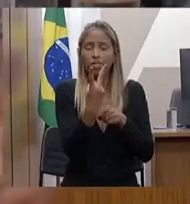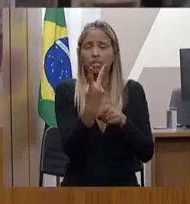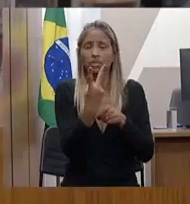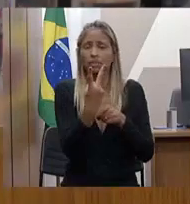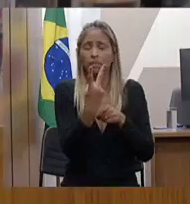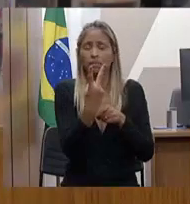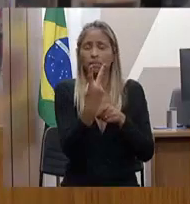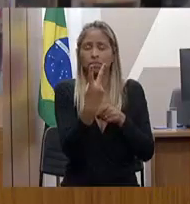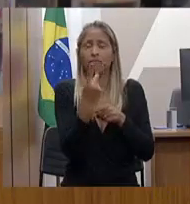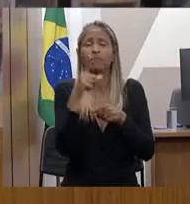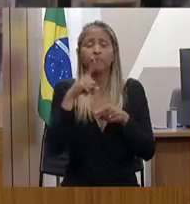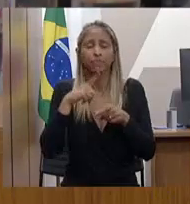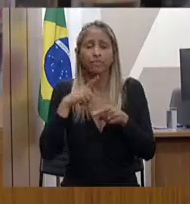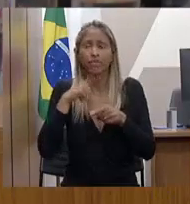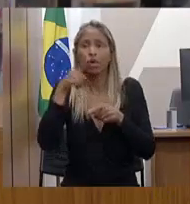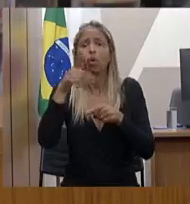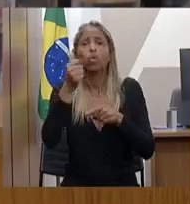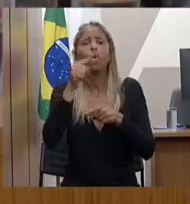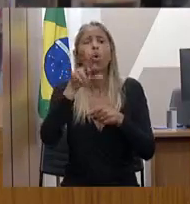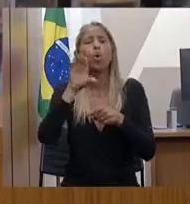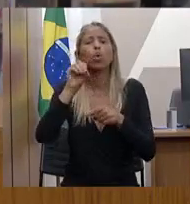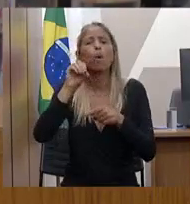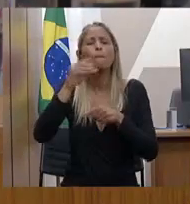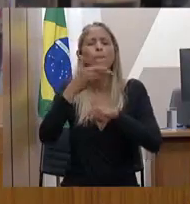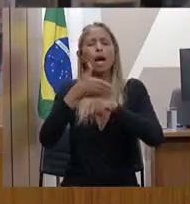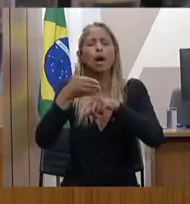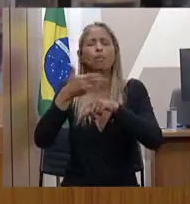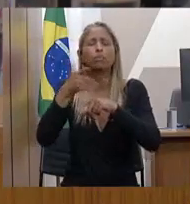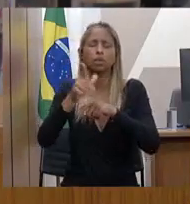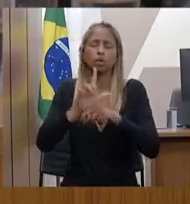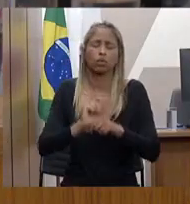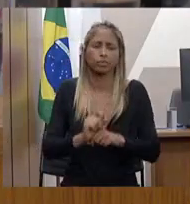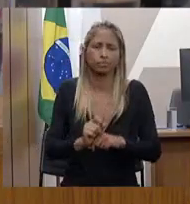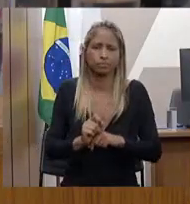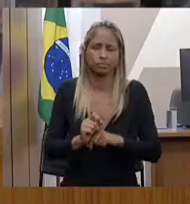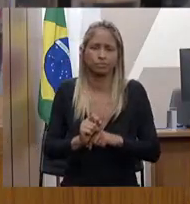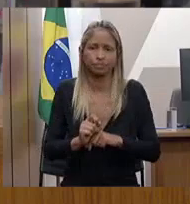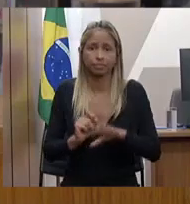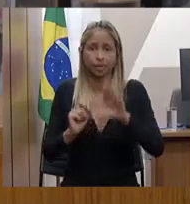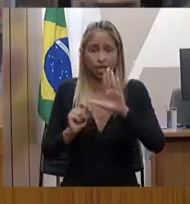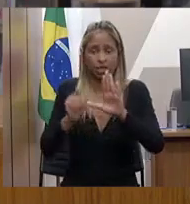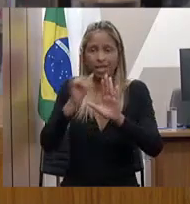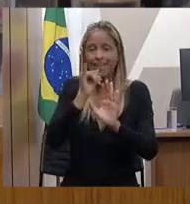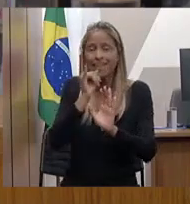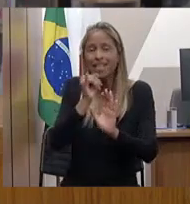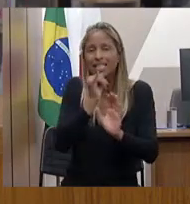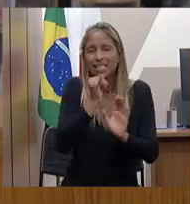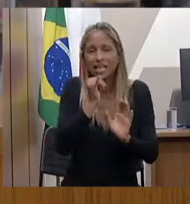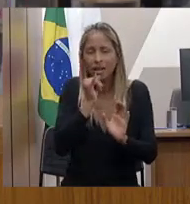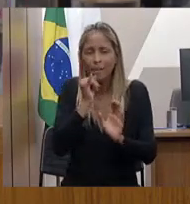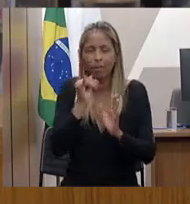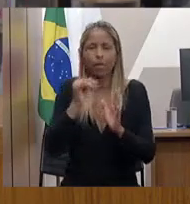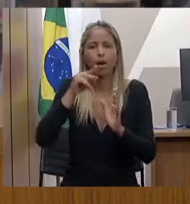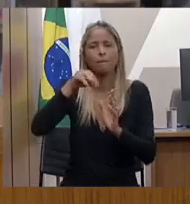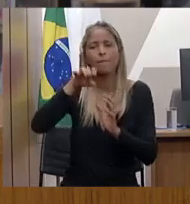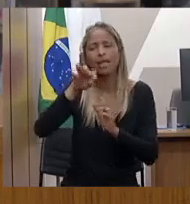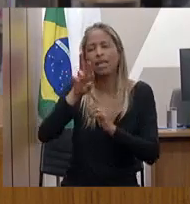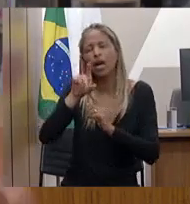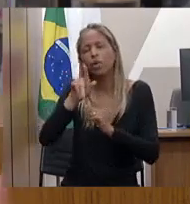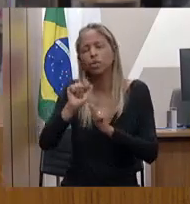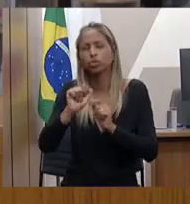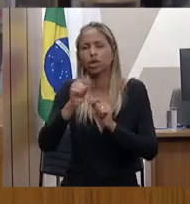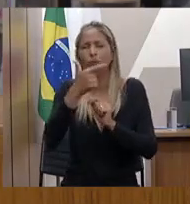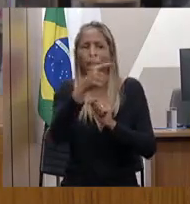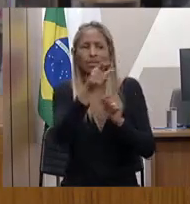que tem em Ouro Branco mas não é só isso gente já tá dando os exemplos aí dos Metalúrgicos do setor Metalúrgicos